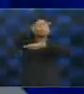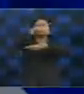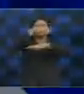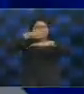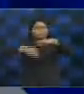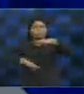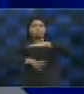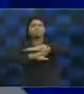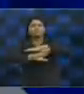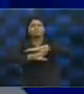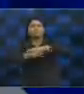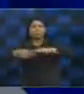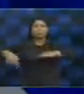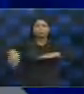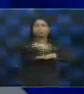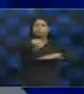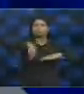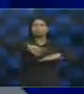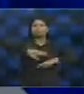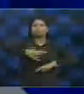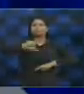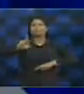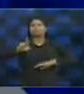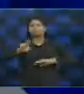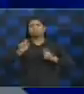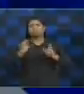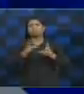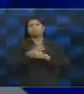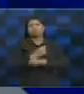7 ou 6, vai depender do projeto final,